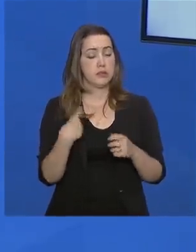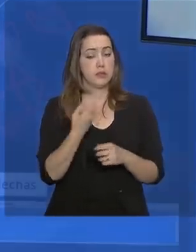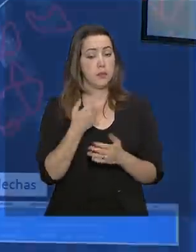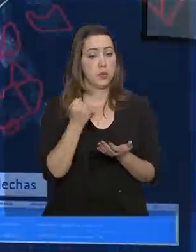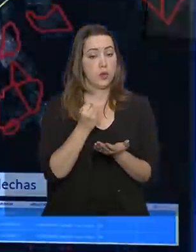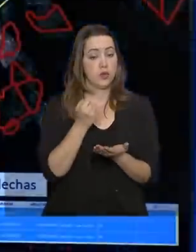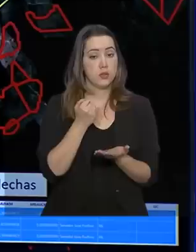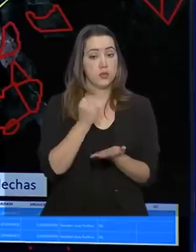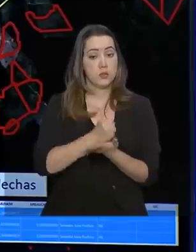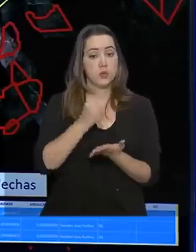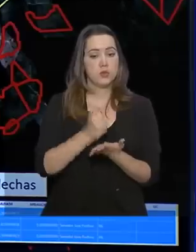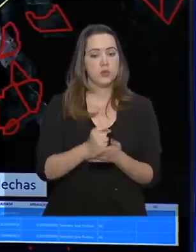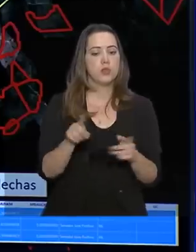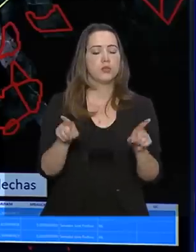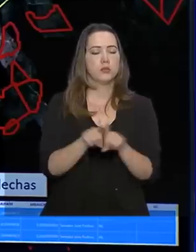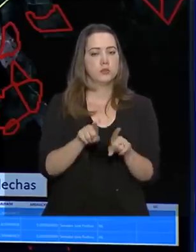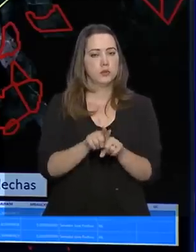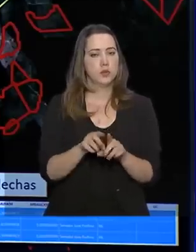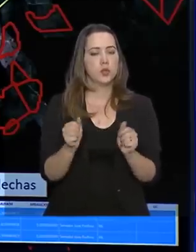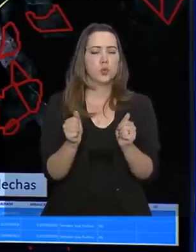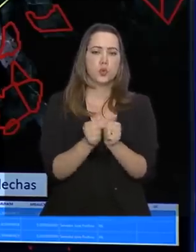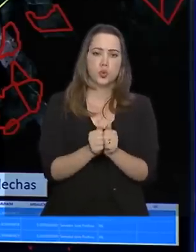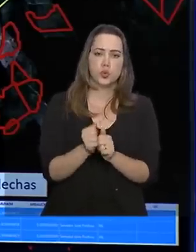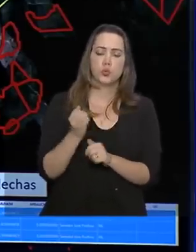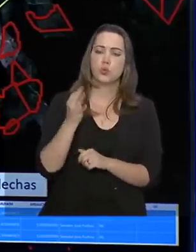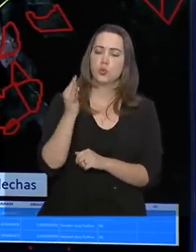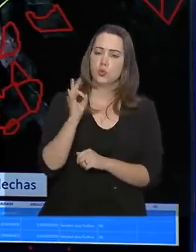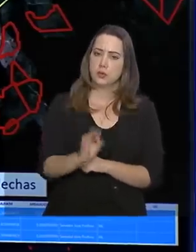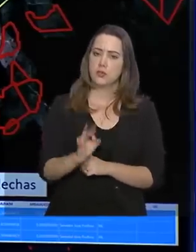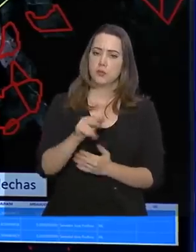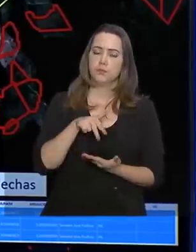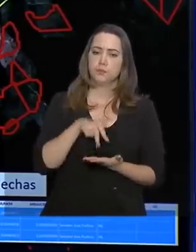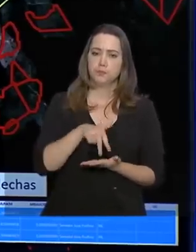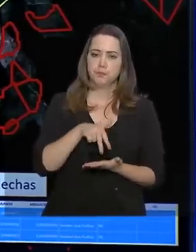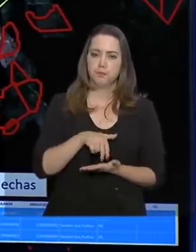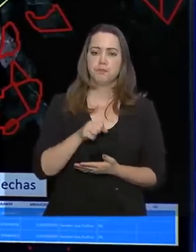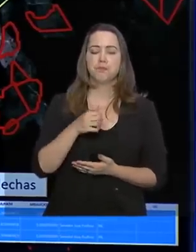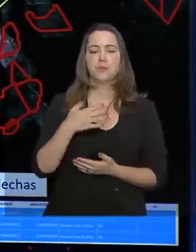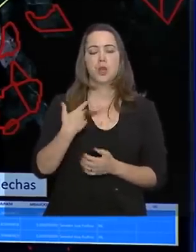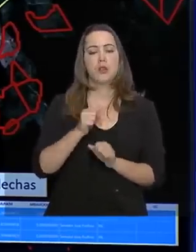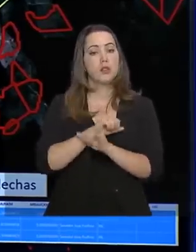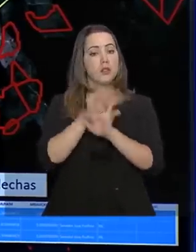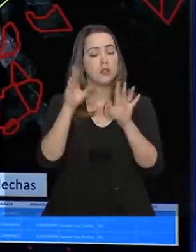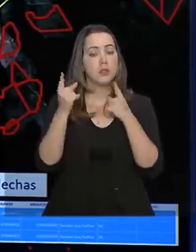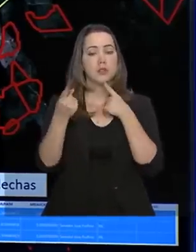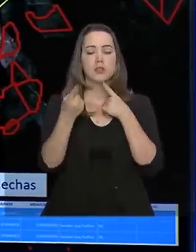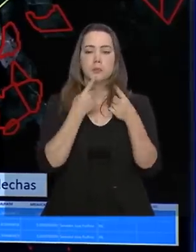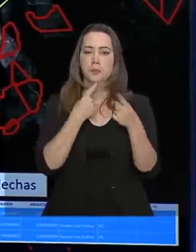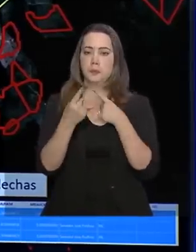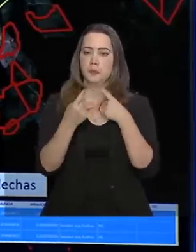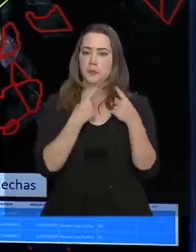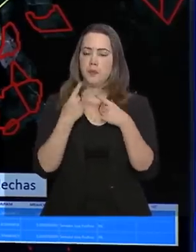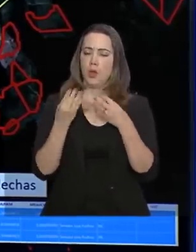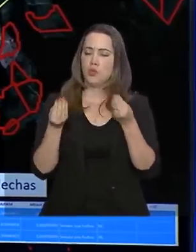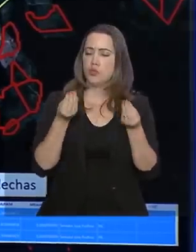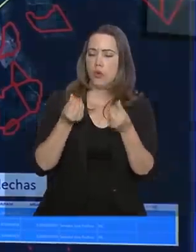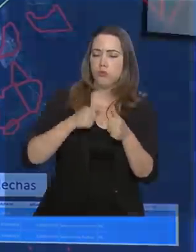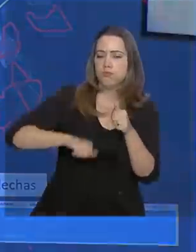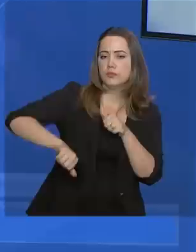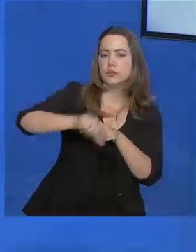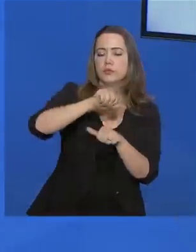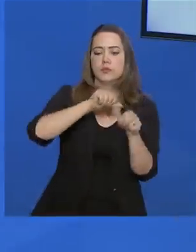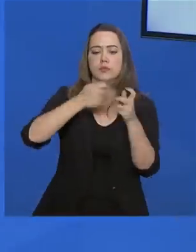mas vamos também fazer de forma muito firme transparente a discussão do dinamismo econômico